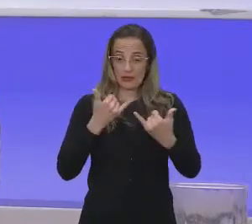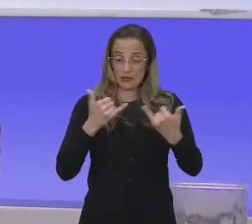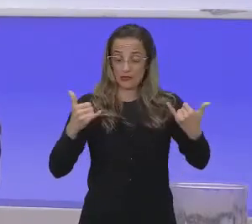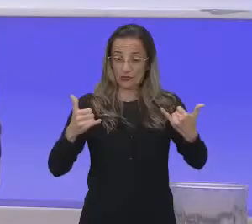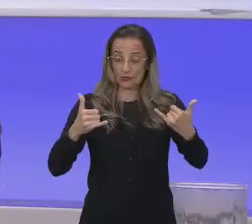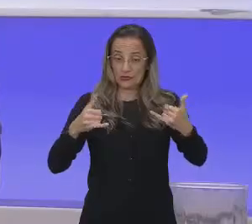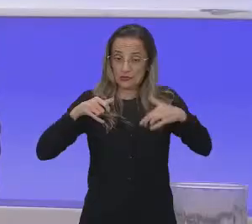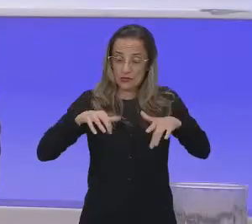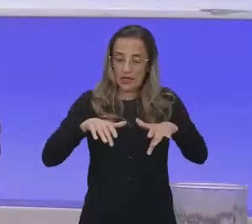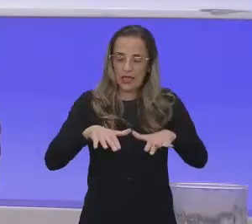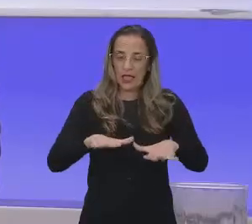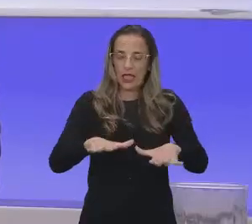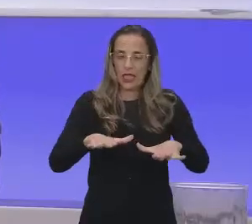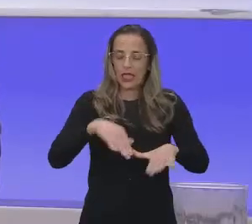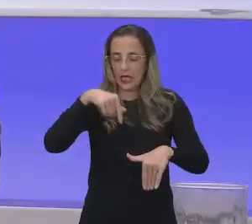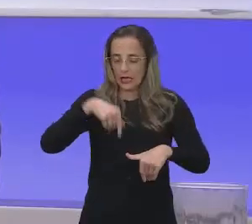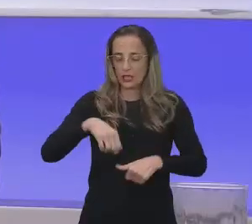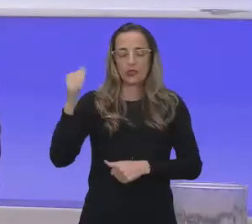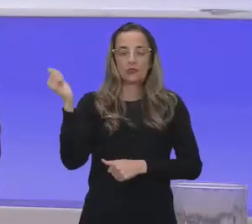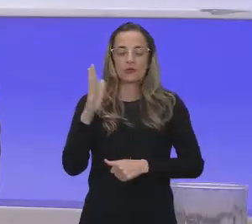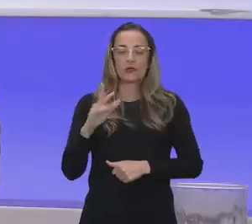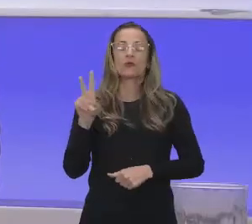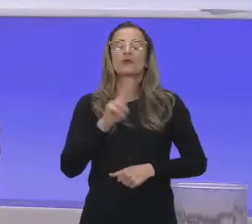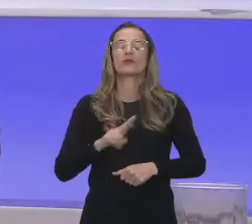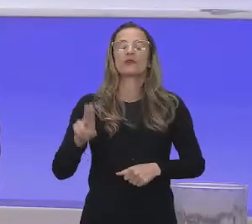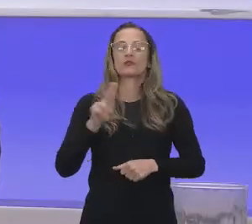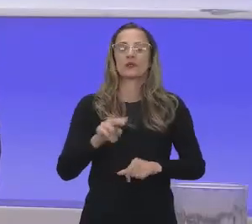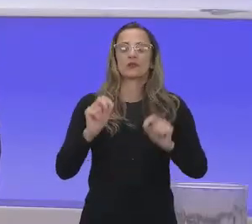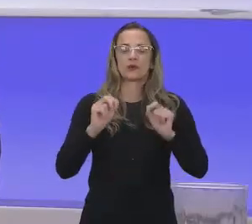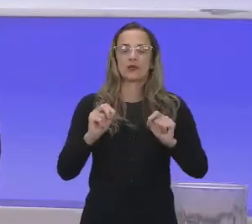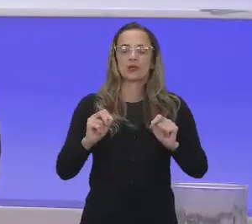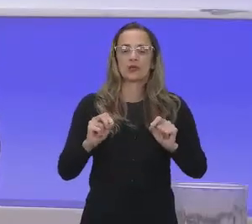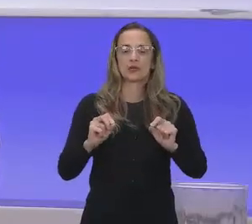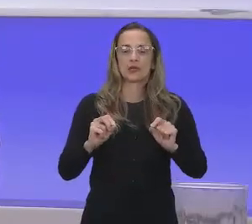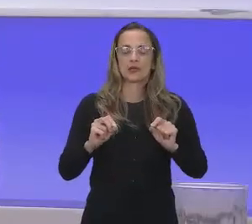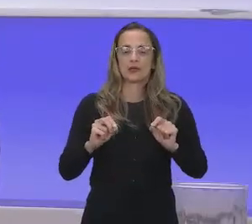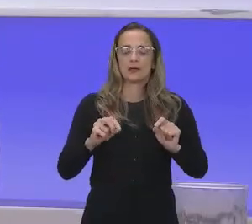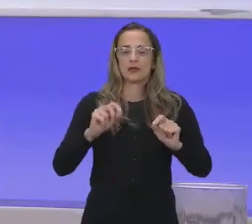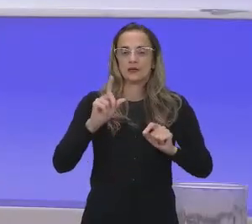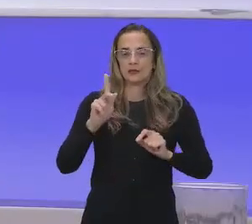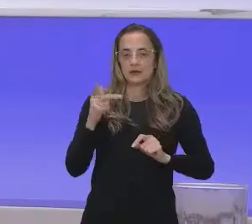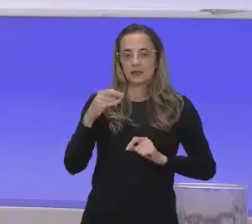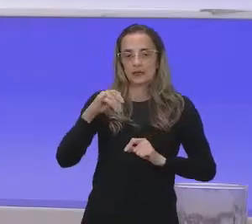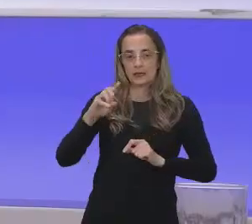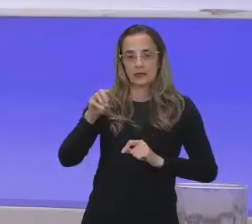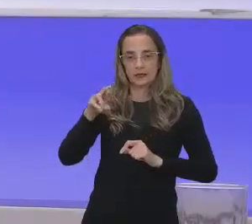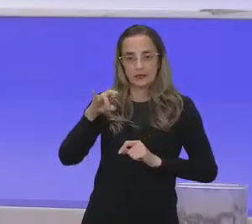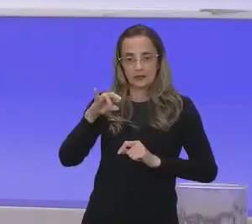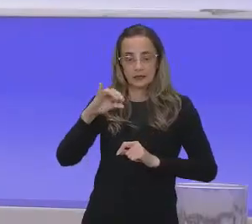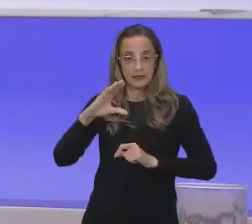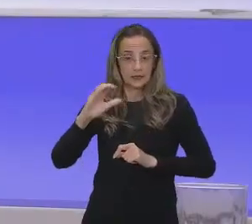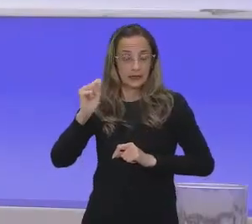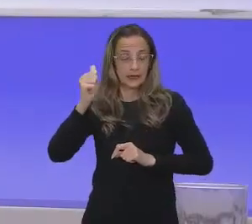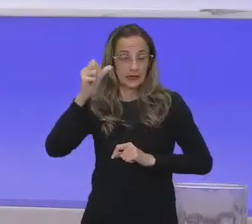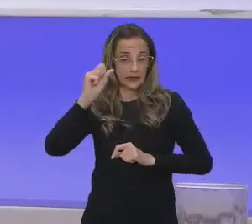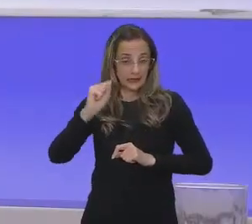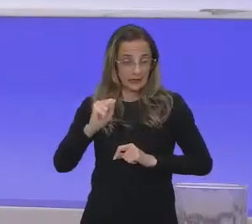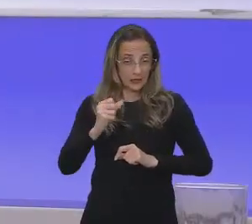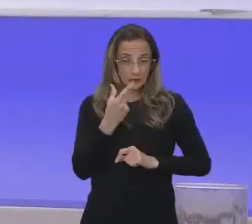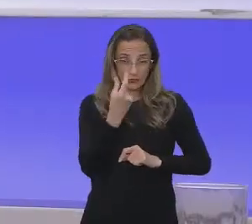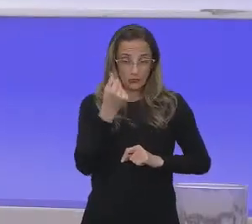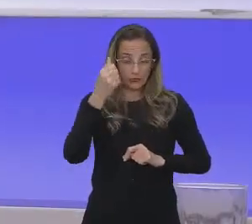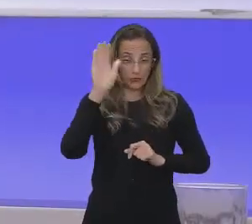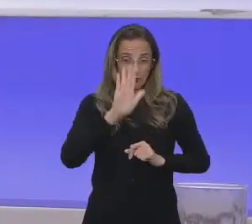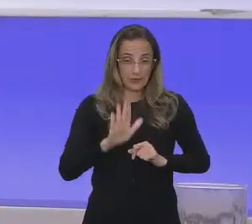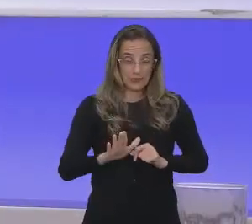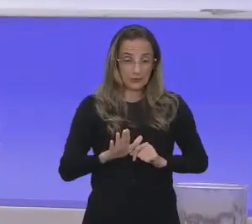matriz energética do Brasil, a gente está usando majoritariamente as hídricas, que tem um custo muito mais barato, e a gente pode ver que